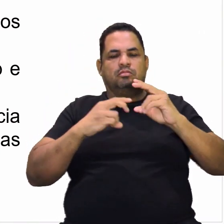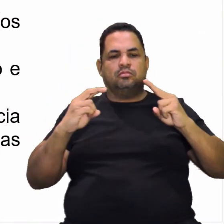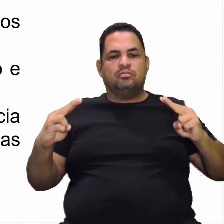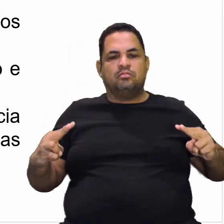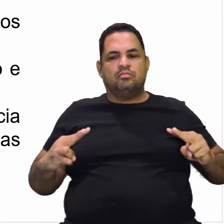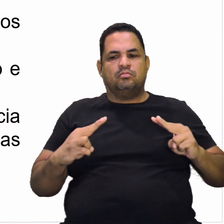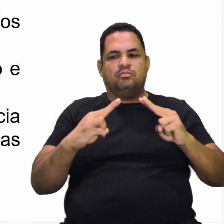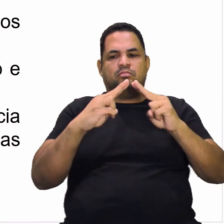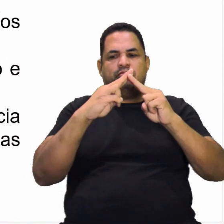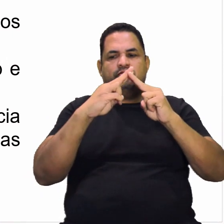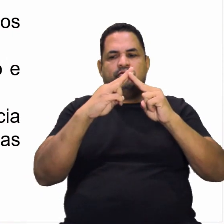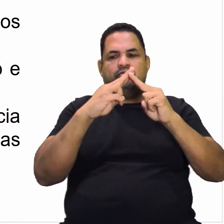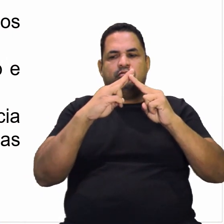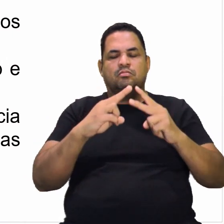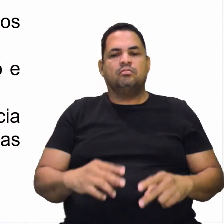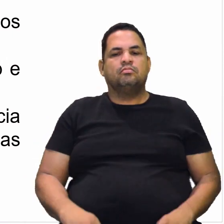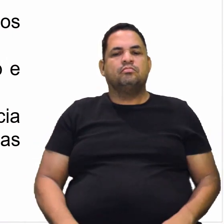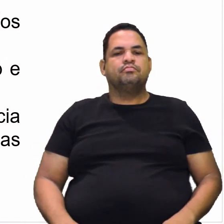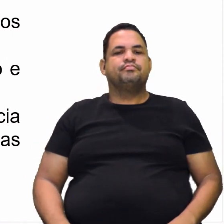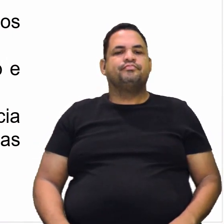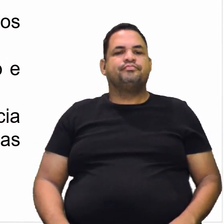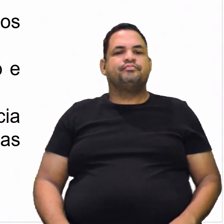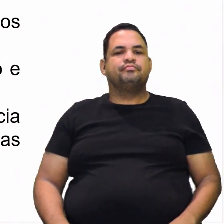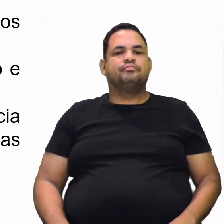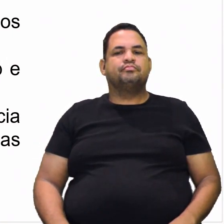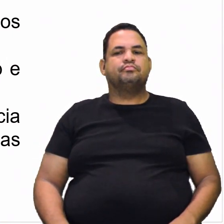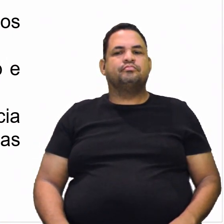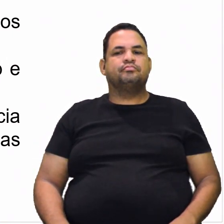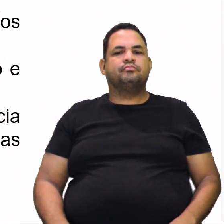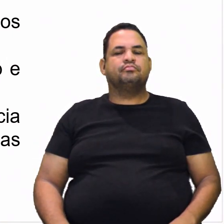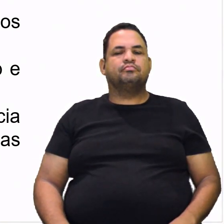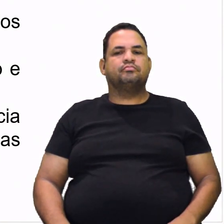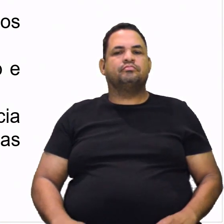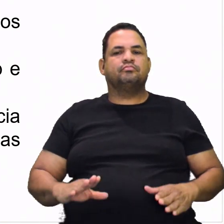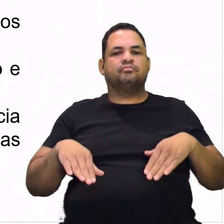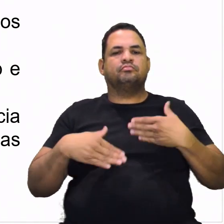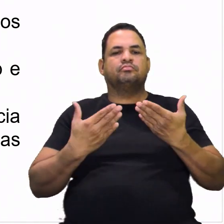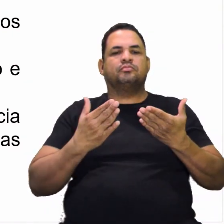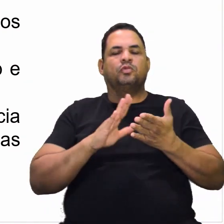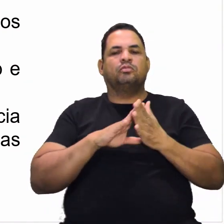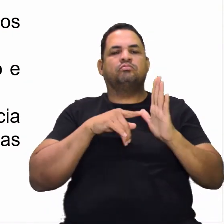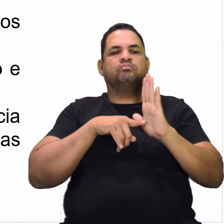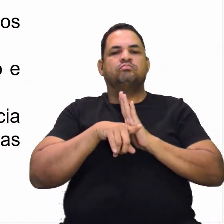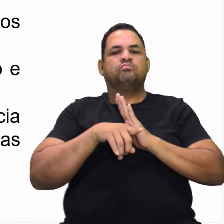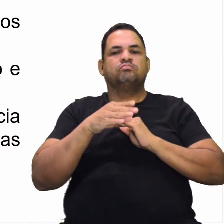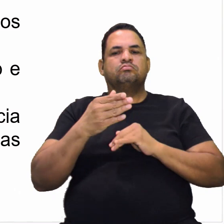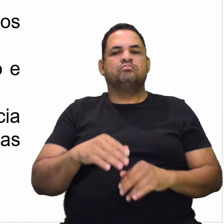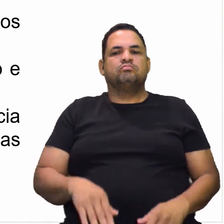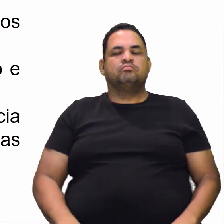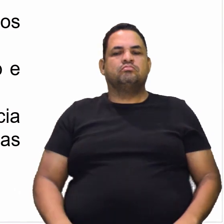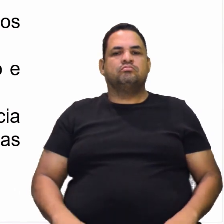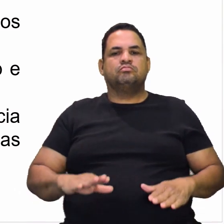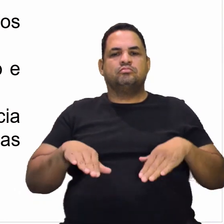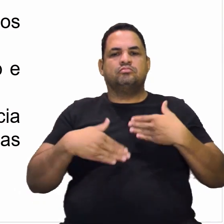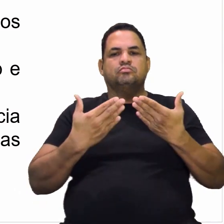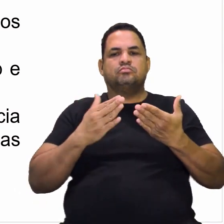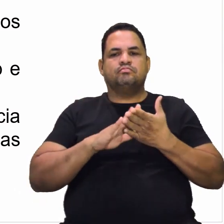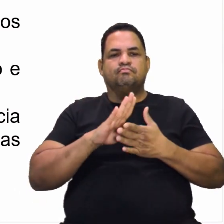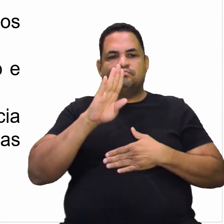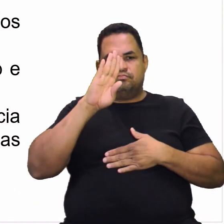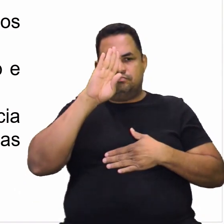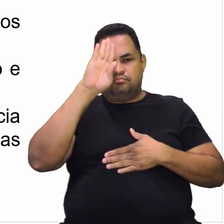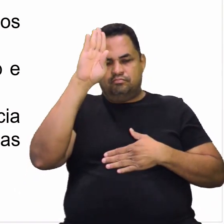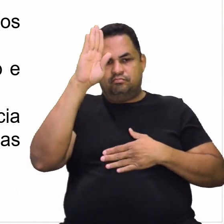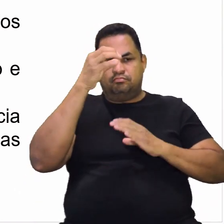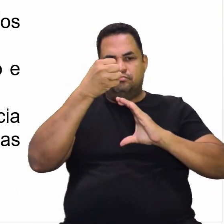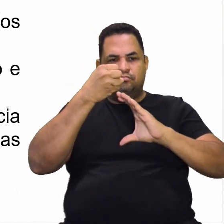aqui fica a pergunta, tá, meus queridos alunos? Qual é a pergunta que ficou aqui, ó? Qual